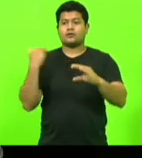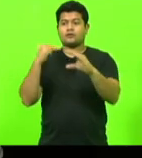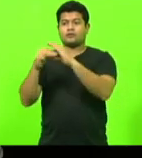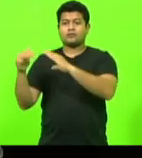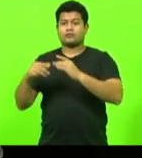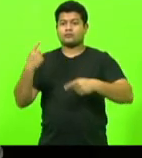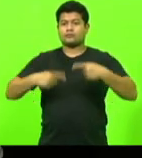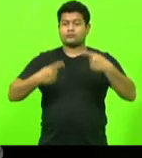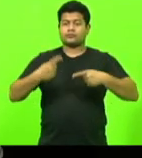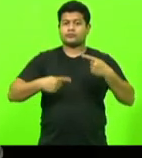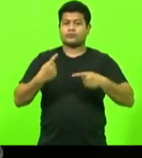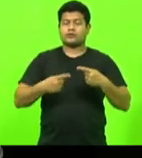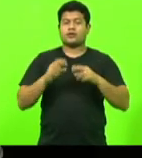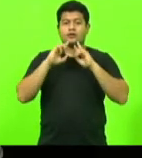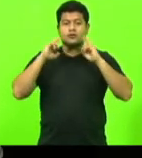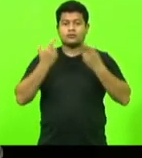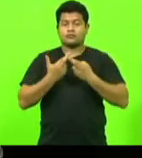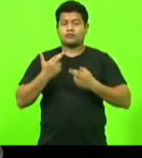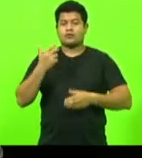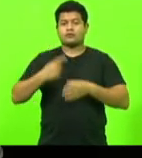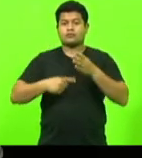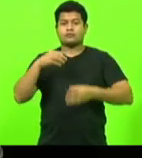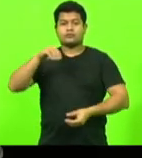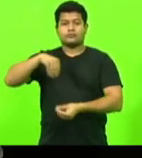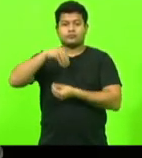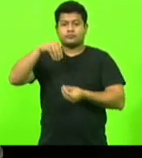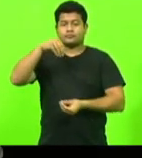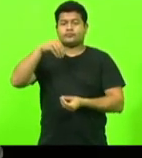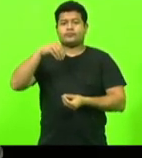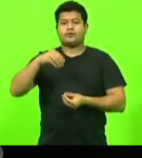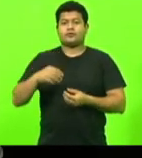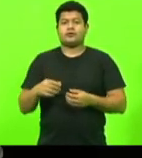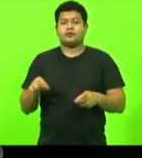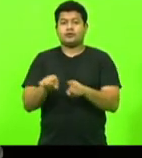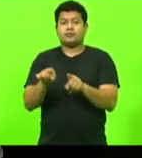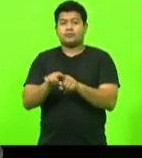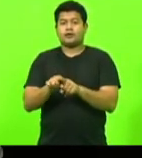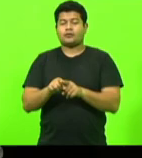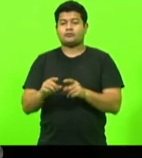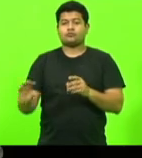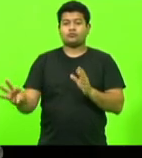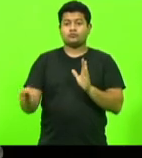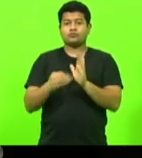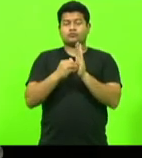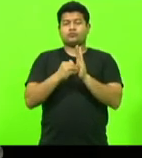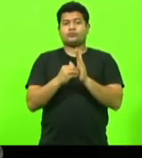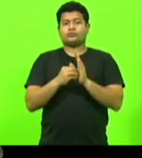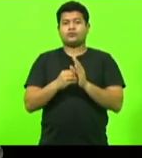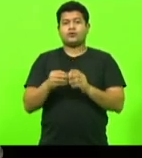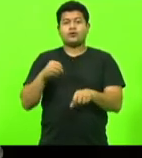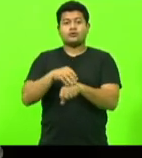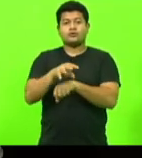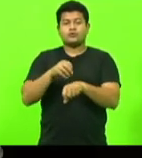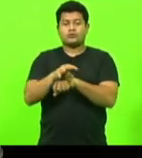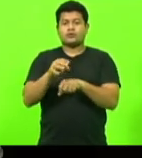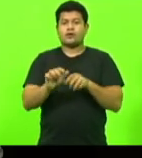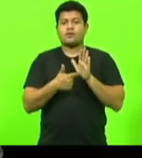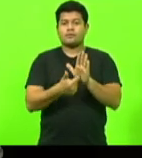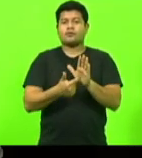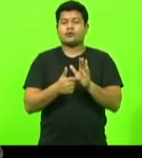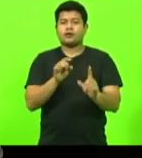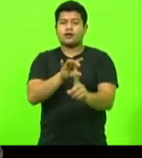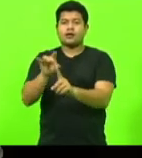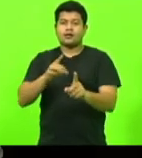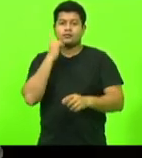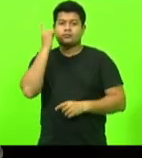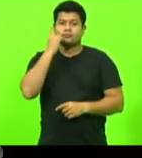nas reuniões da comissão mista, oriundos das sugestões apresentadas pelos parlamentares, as quais